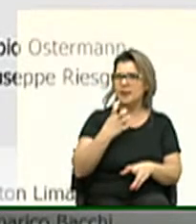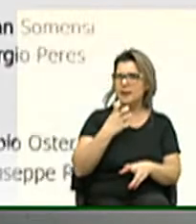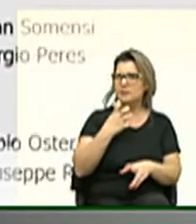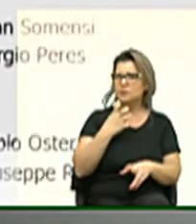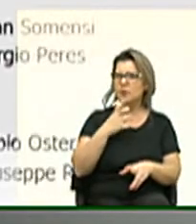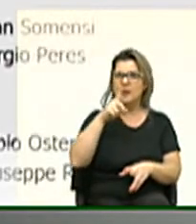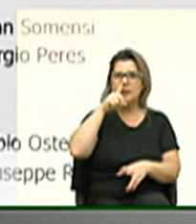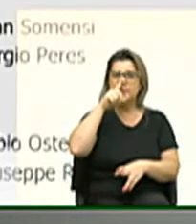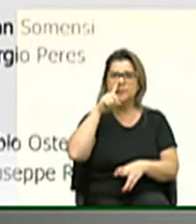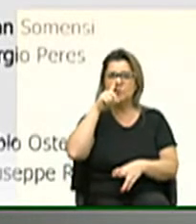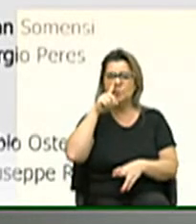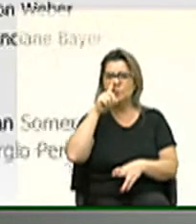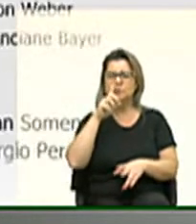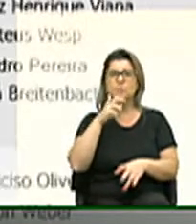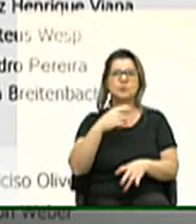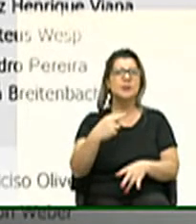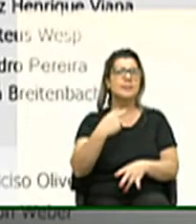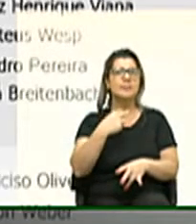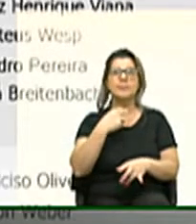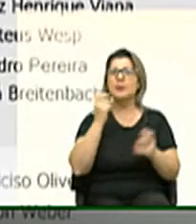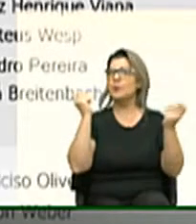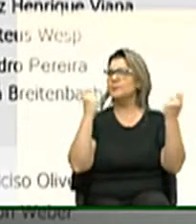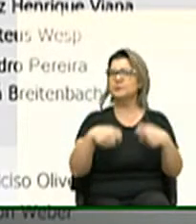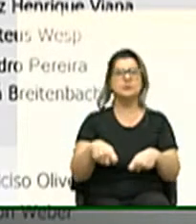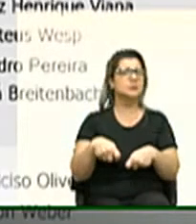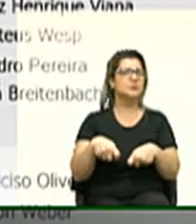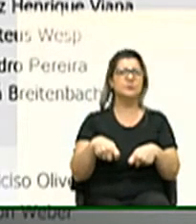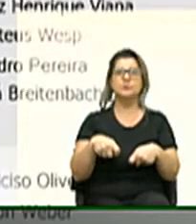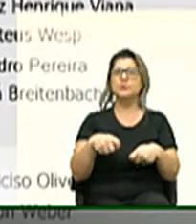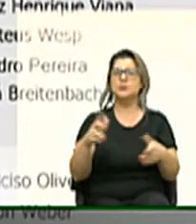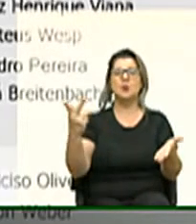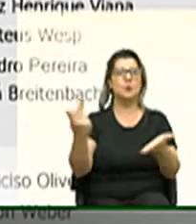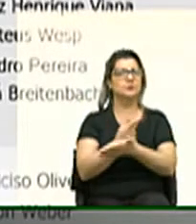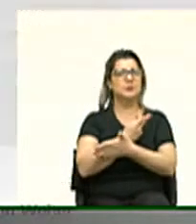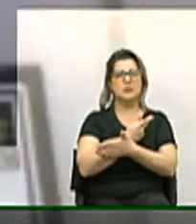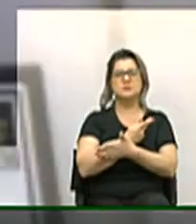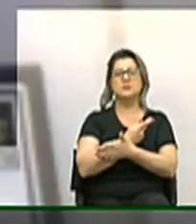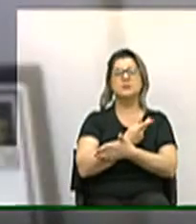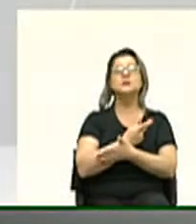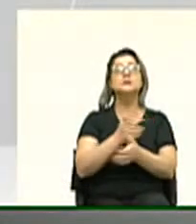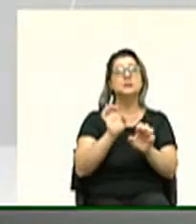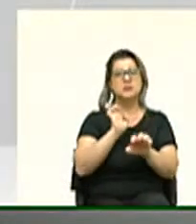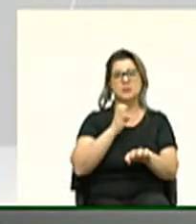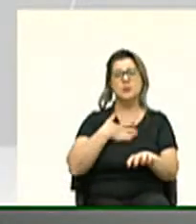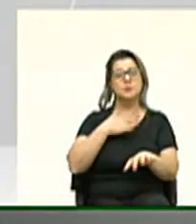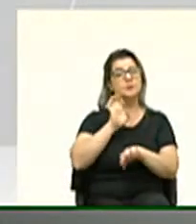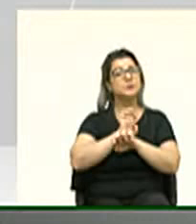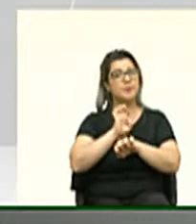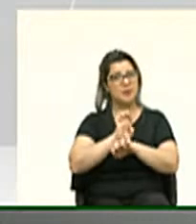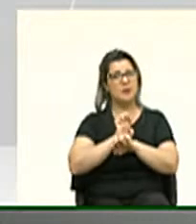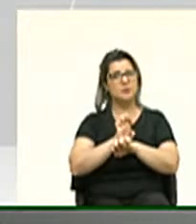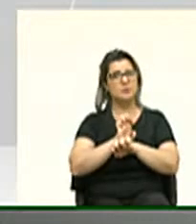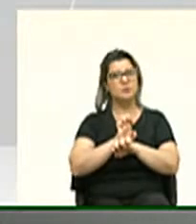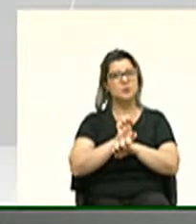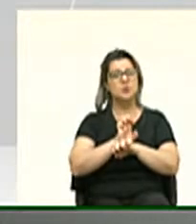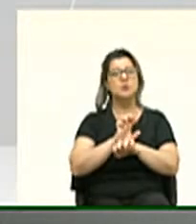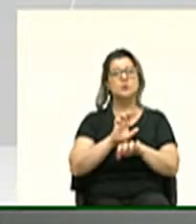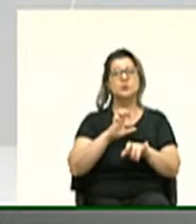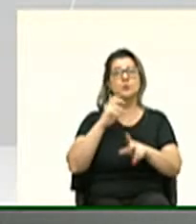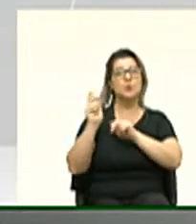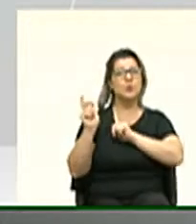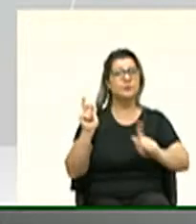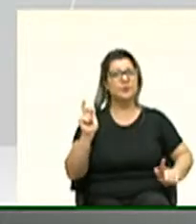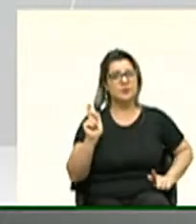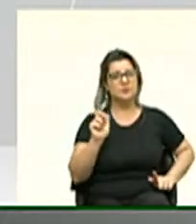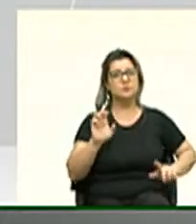esteja acontecendo. Eu acho que é preciso que o governo do Estado venha dar uma satisfação à opinião pública,